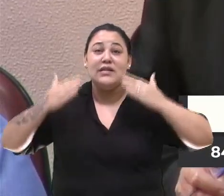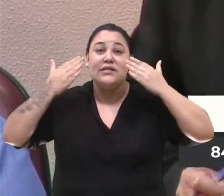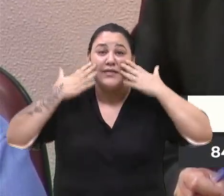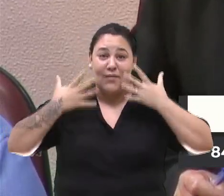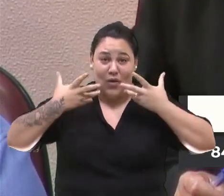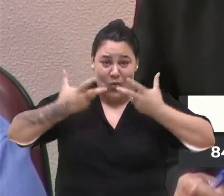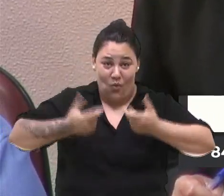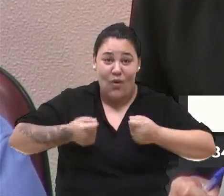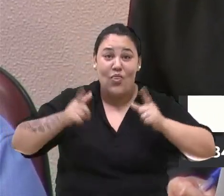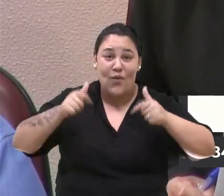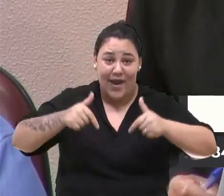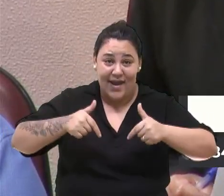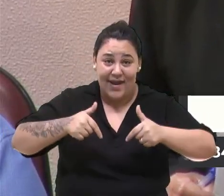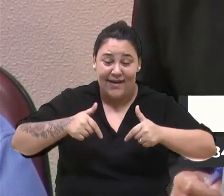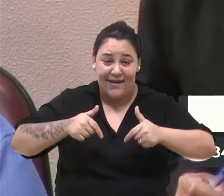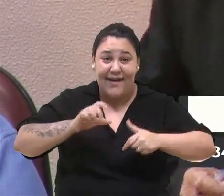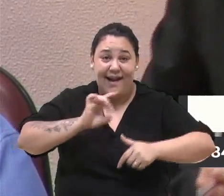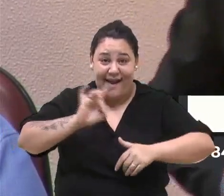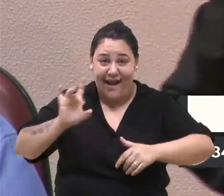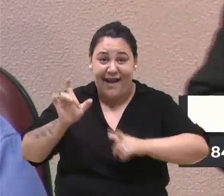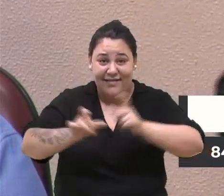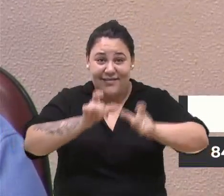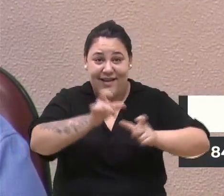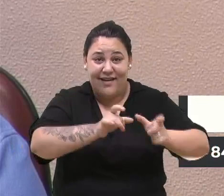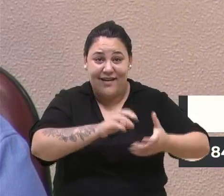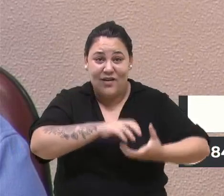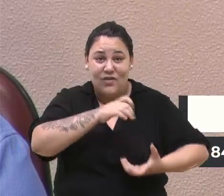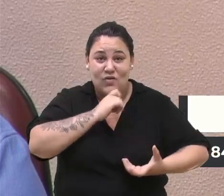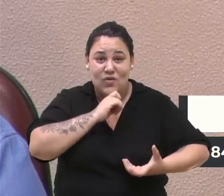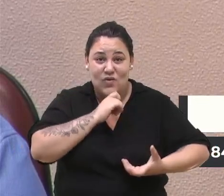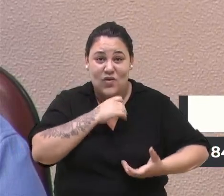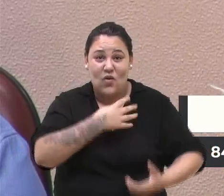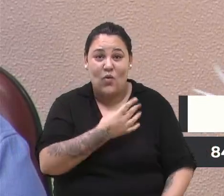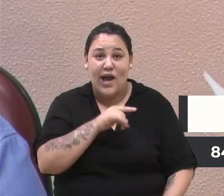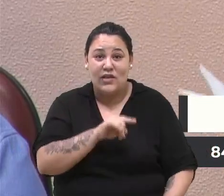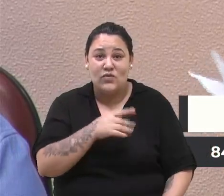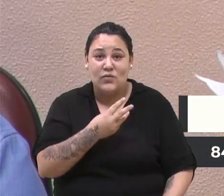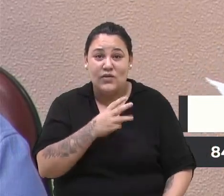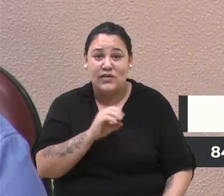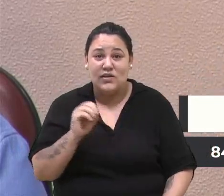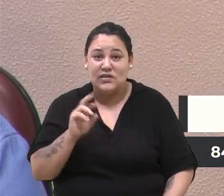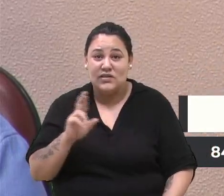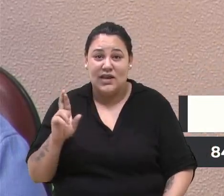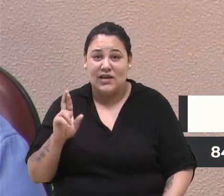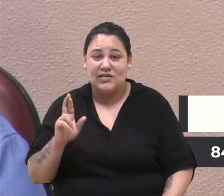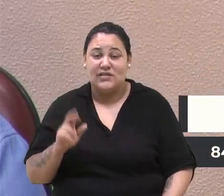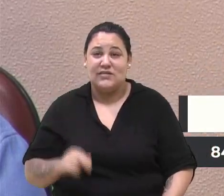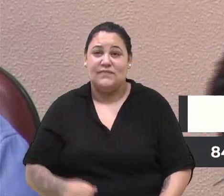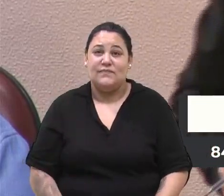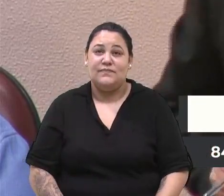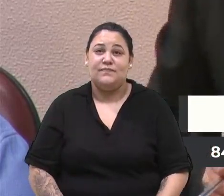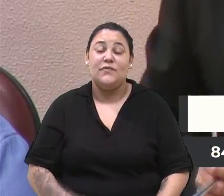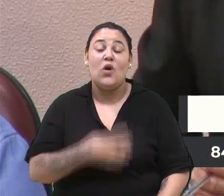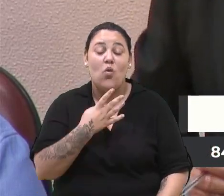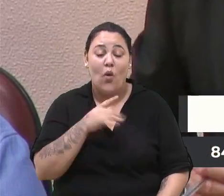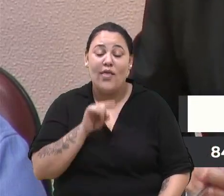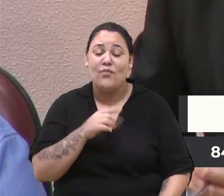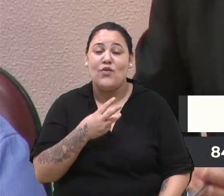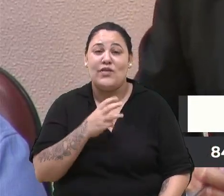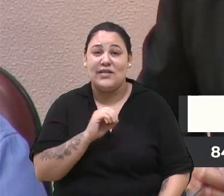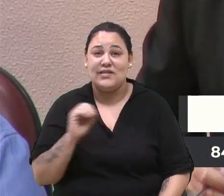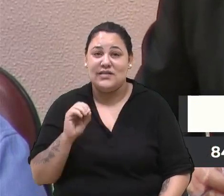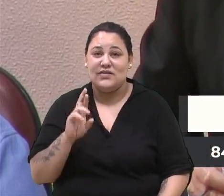idoso, o município? R$ 4.300. R$ 4.300 se fosse pagar um